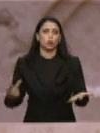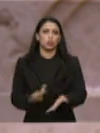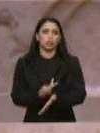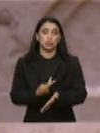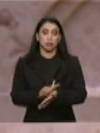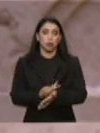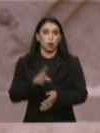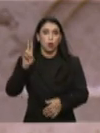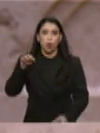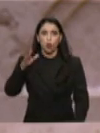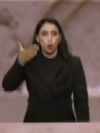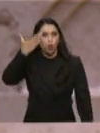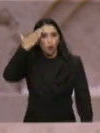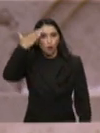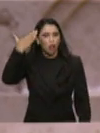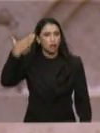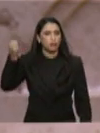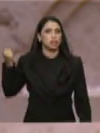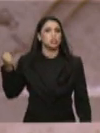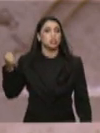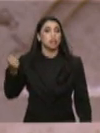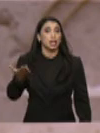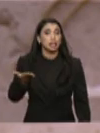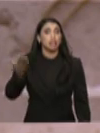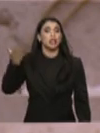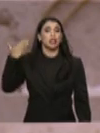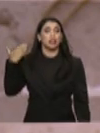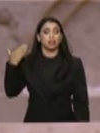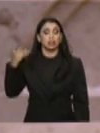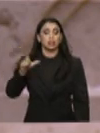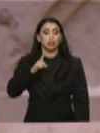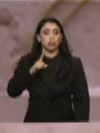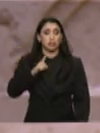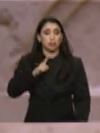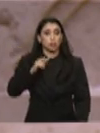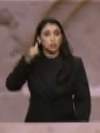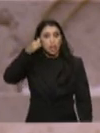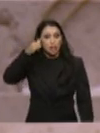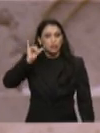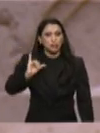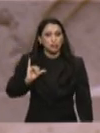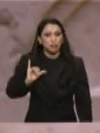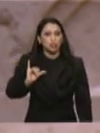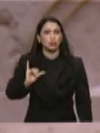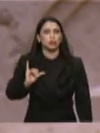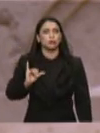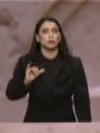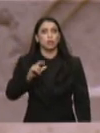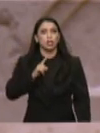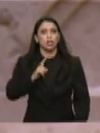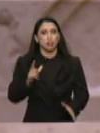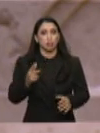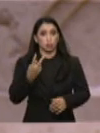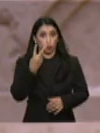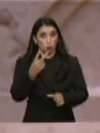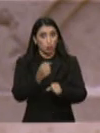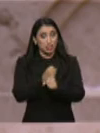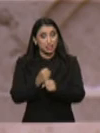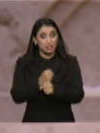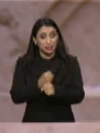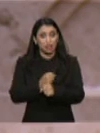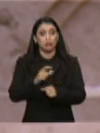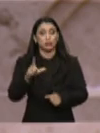jamais me esquecer que, antes de tudo isso, agimos preventivamente. Eu não posso jamais me esquecer que, durante 2 anos,